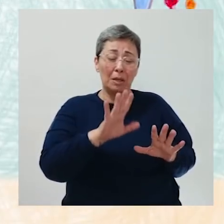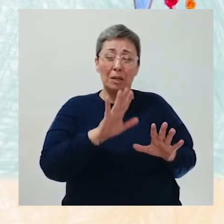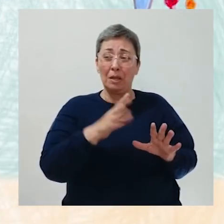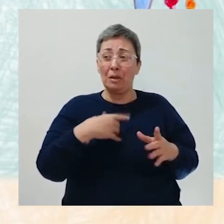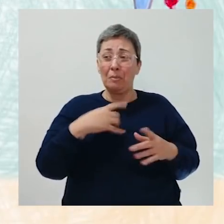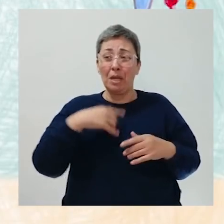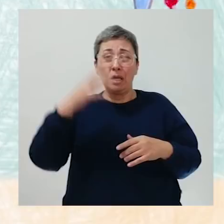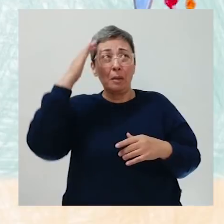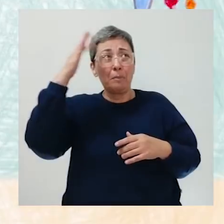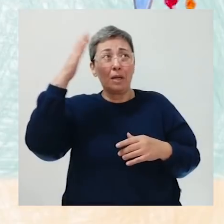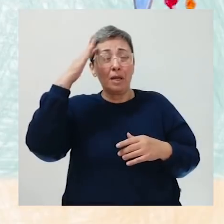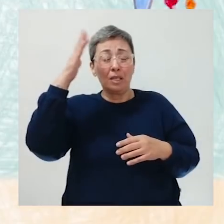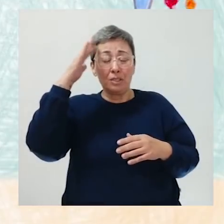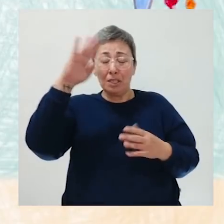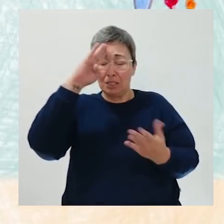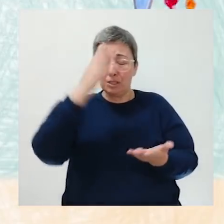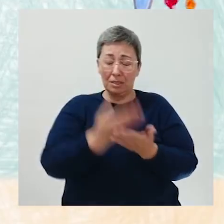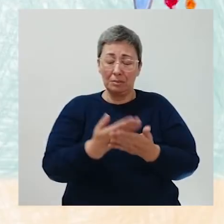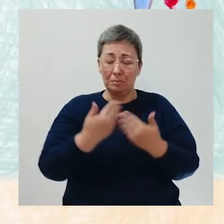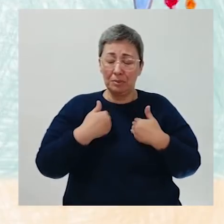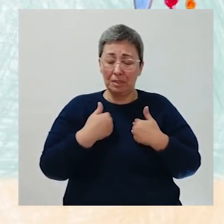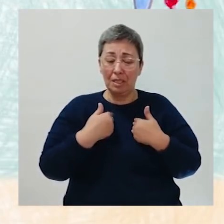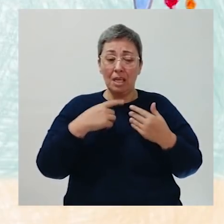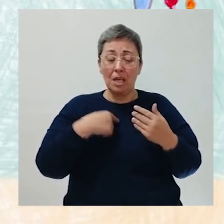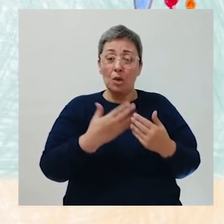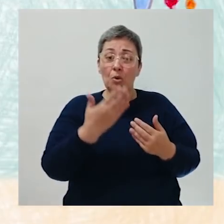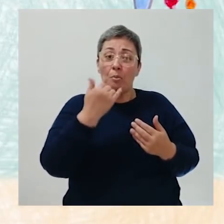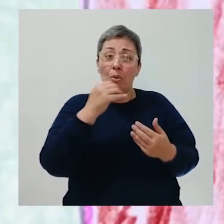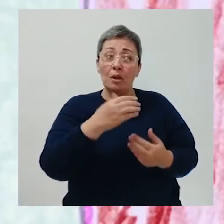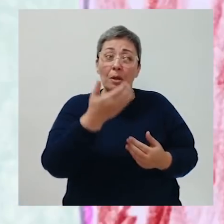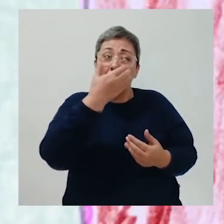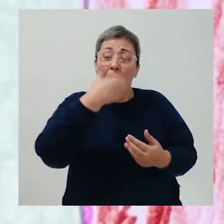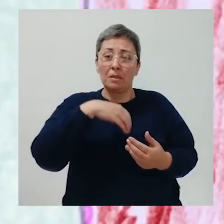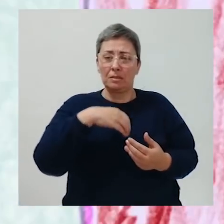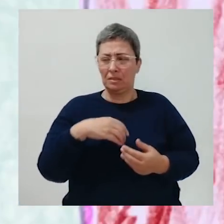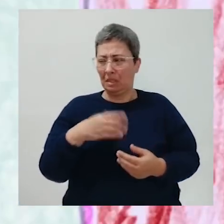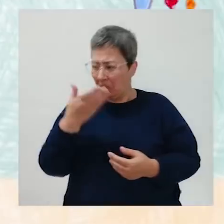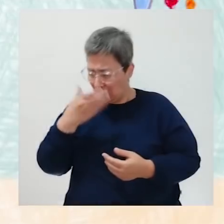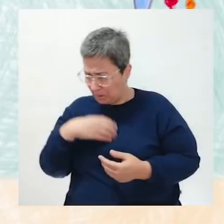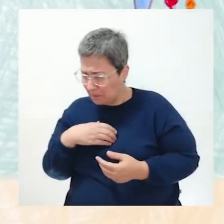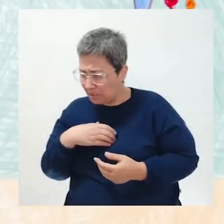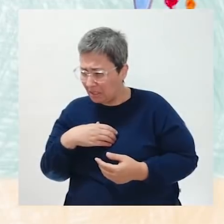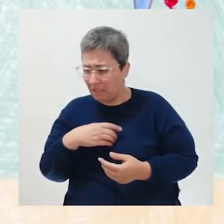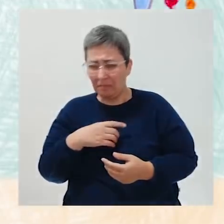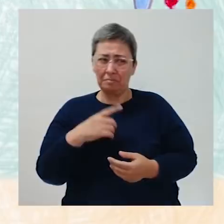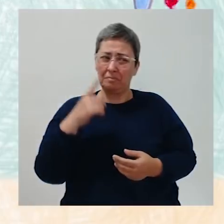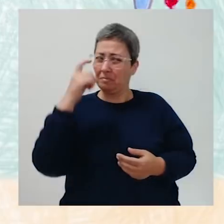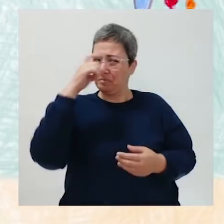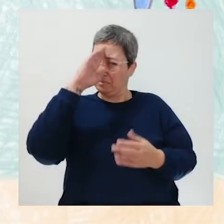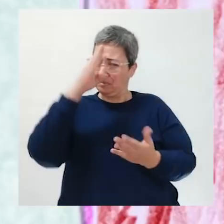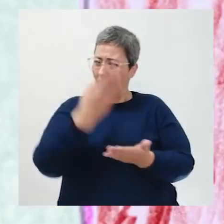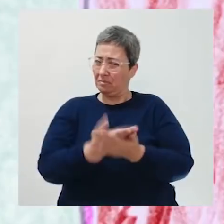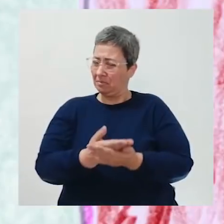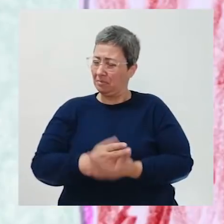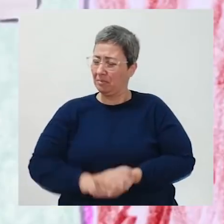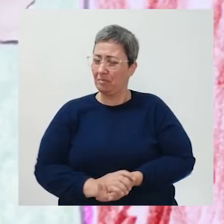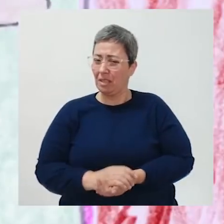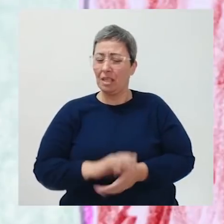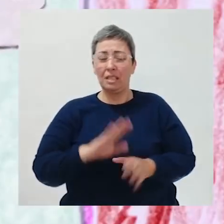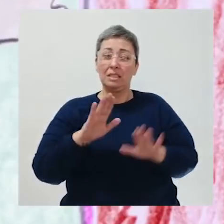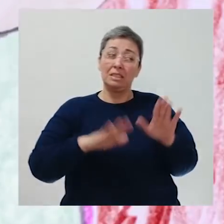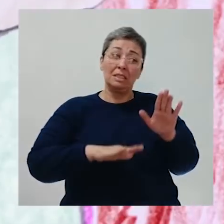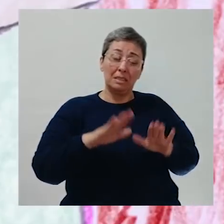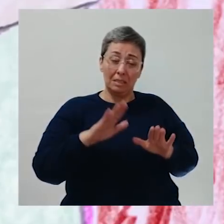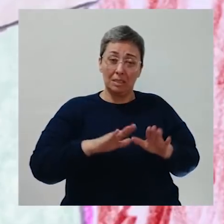pela imaginação e acreditar em mim. Eu comi uma maçã. Uma maçã? É difícil acreditar, né?